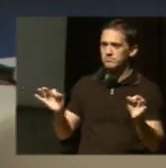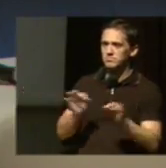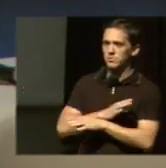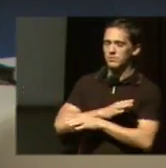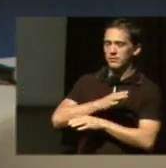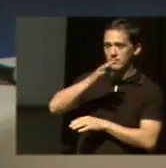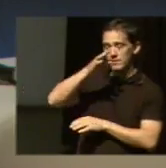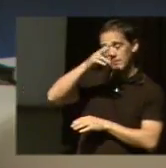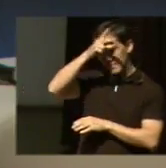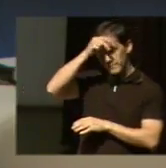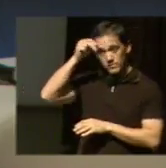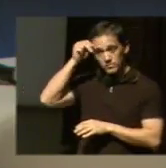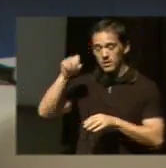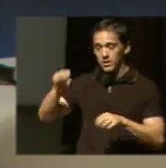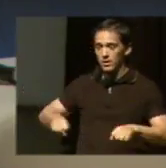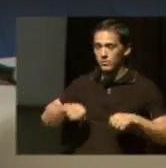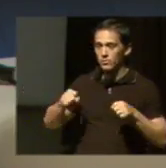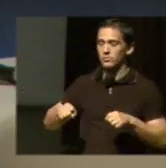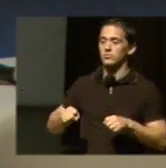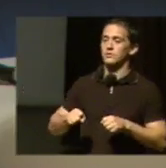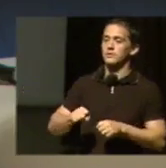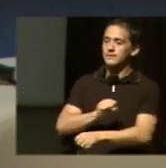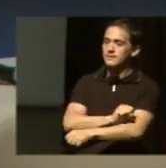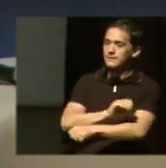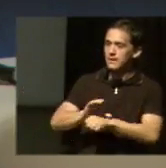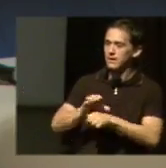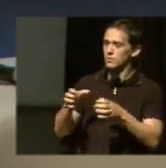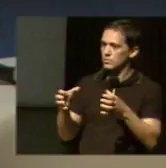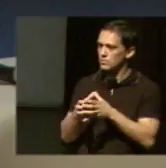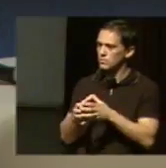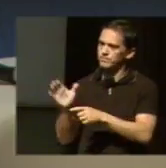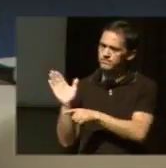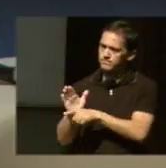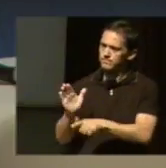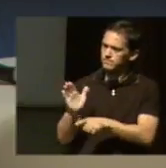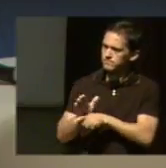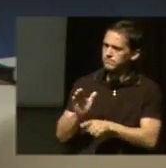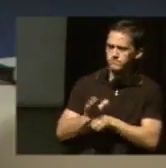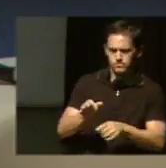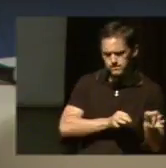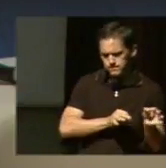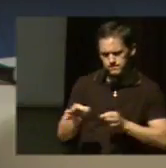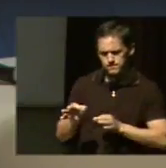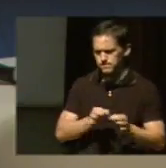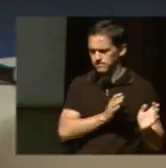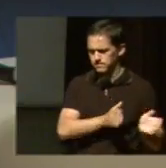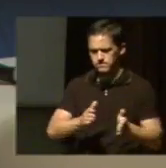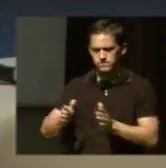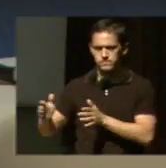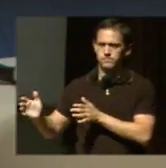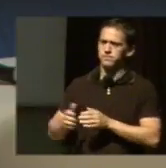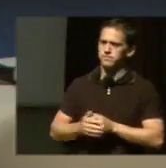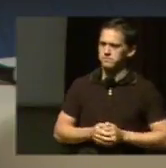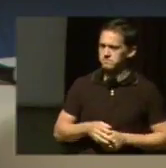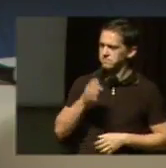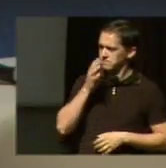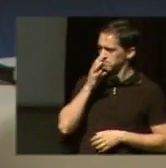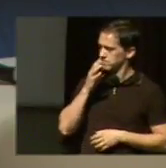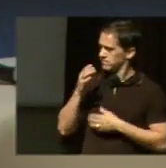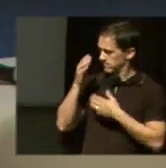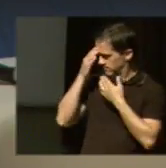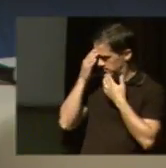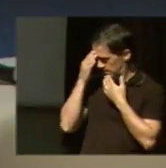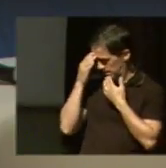Canoas, mas também o SESC, o grupo do SESC, que ajuda muito para organizar todo este evento. Então, obrigado por essa